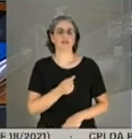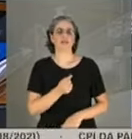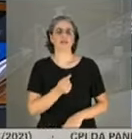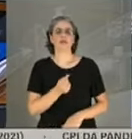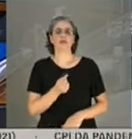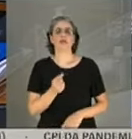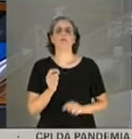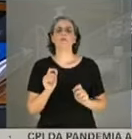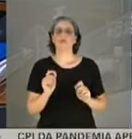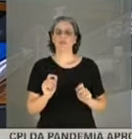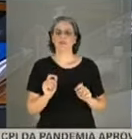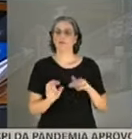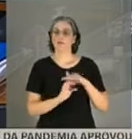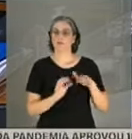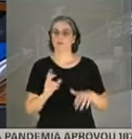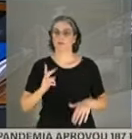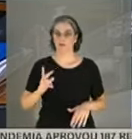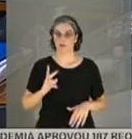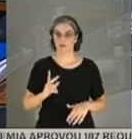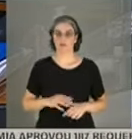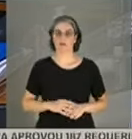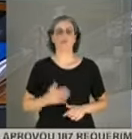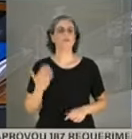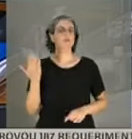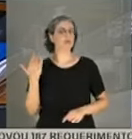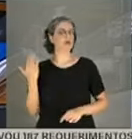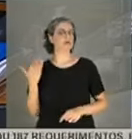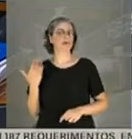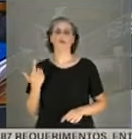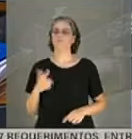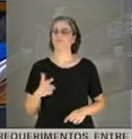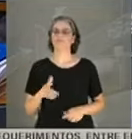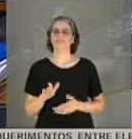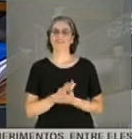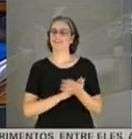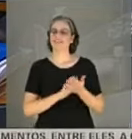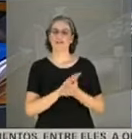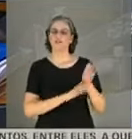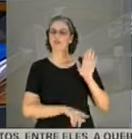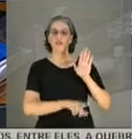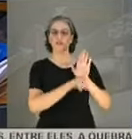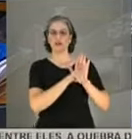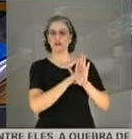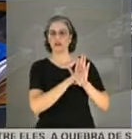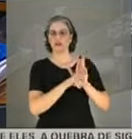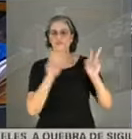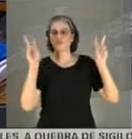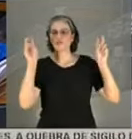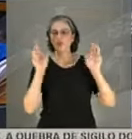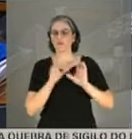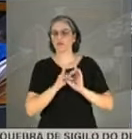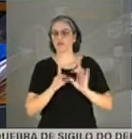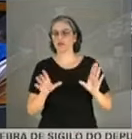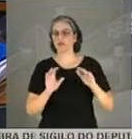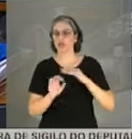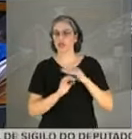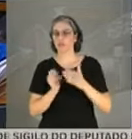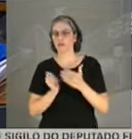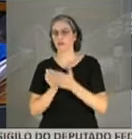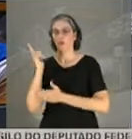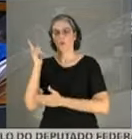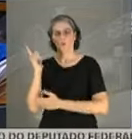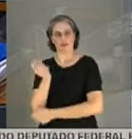empresas privadas. A essa época, não tinha nenhum marco regulatório sobre a aquisição de vacinas para as empresas